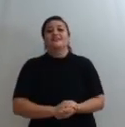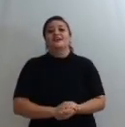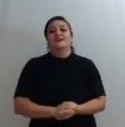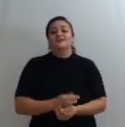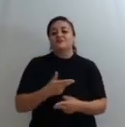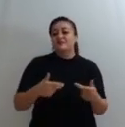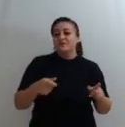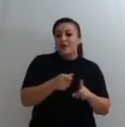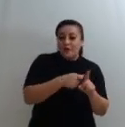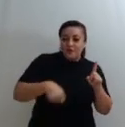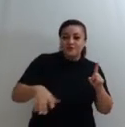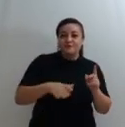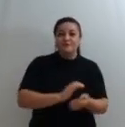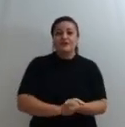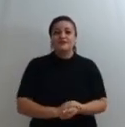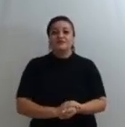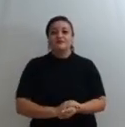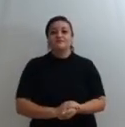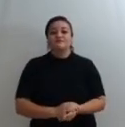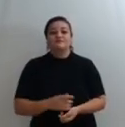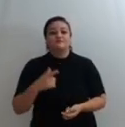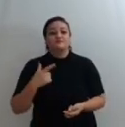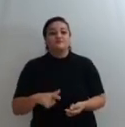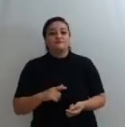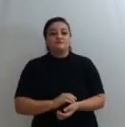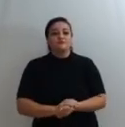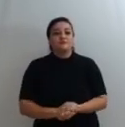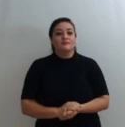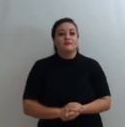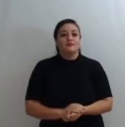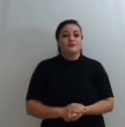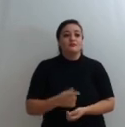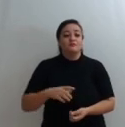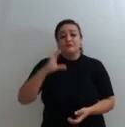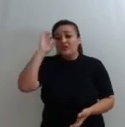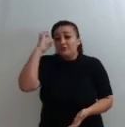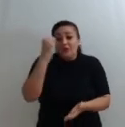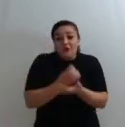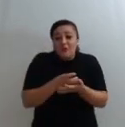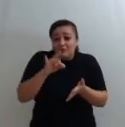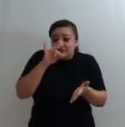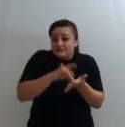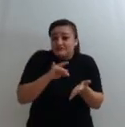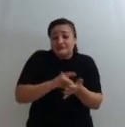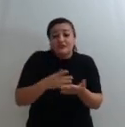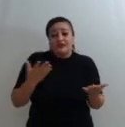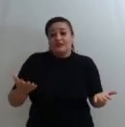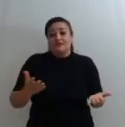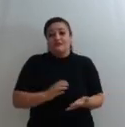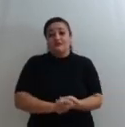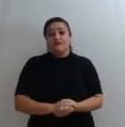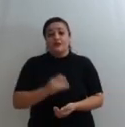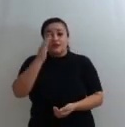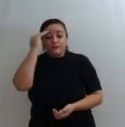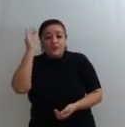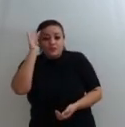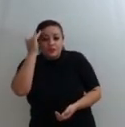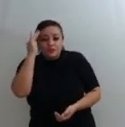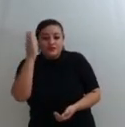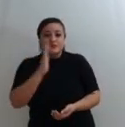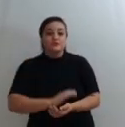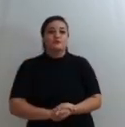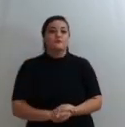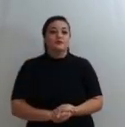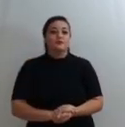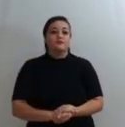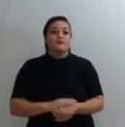presa preventivamente, sem que se tenha uma culpa formada. Até porque hoje, sabendo do entendimento já dos